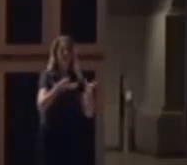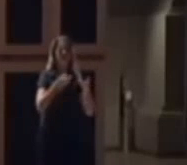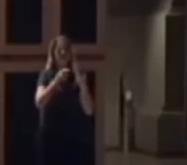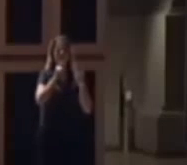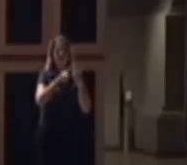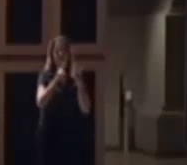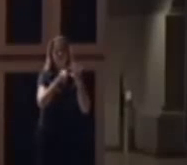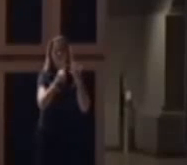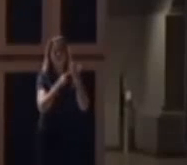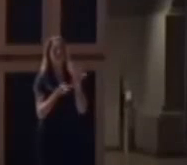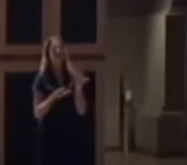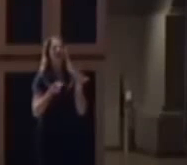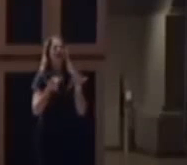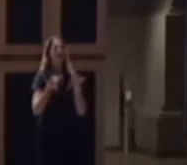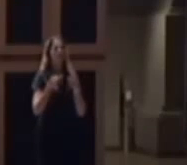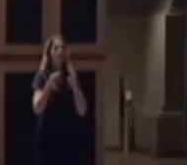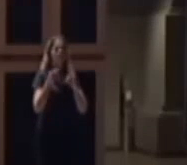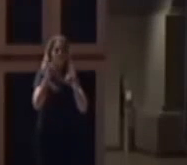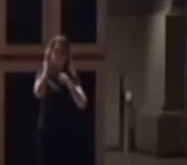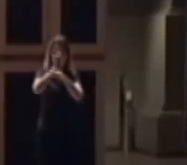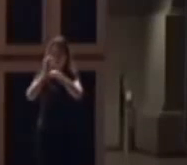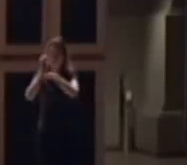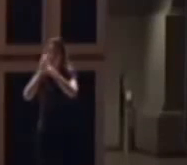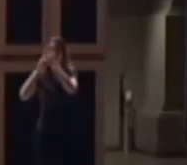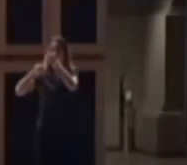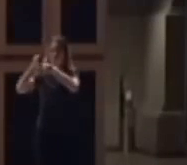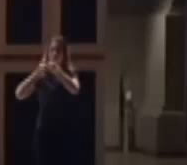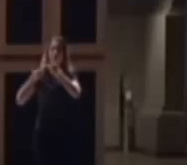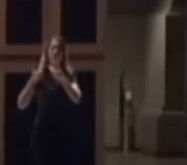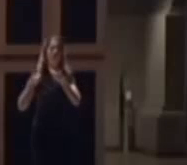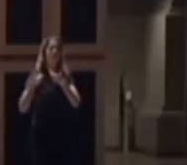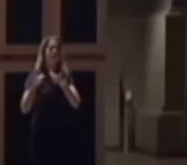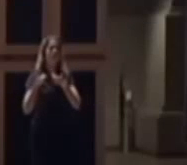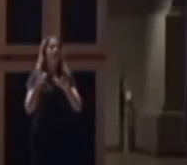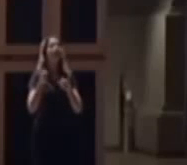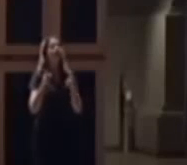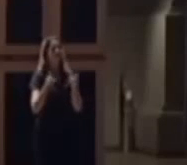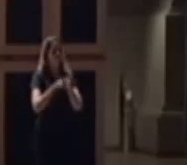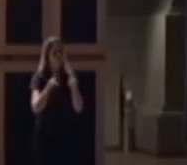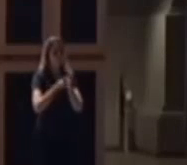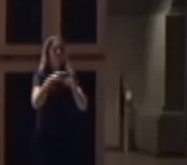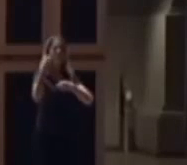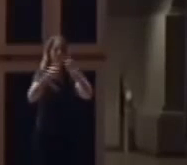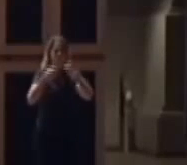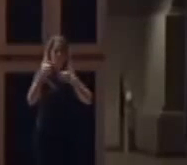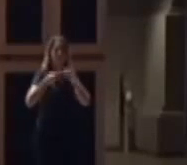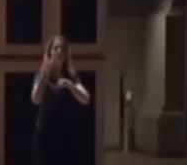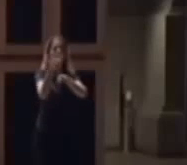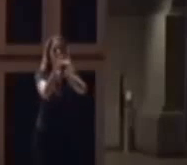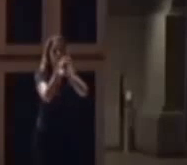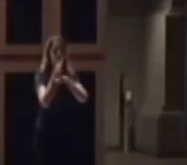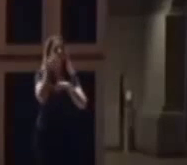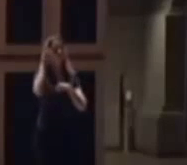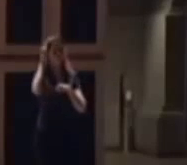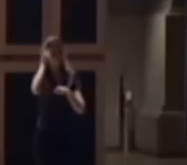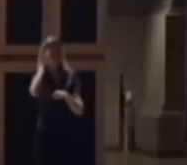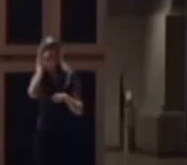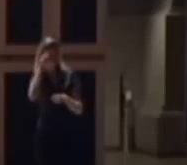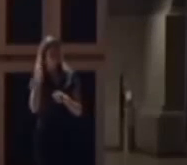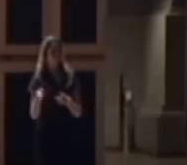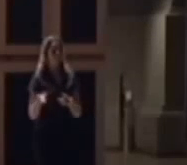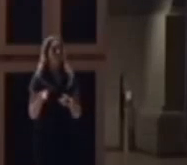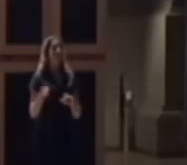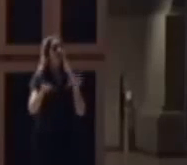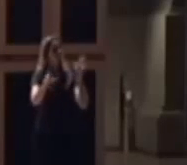CEPLAG, Controladoria Geral do Estado e, inclusive, Conselho Estadual de Política Cultural. O conselho, a